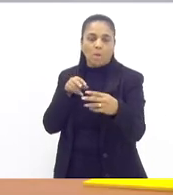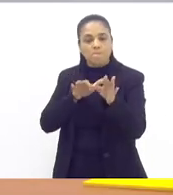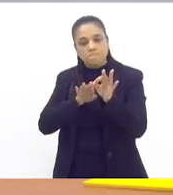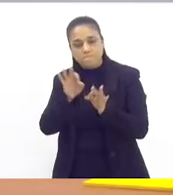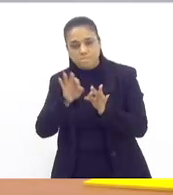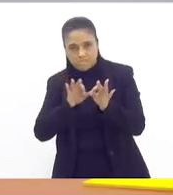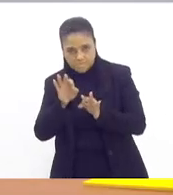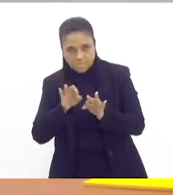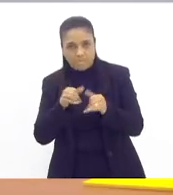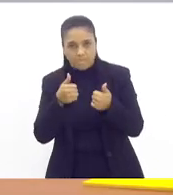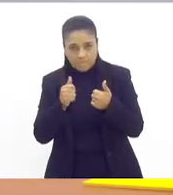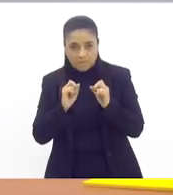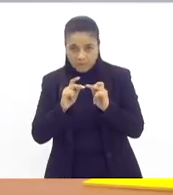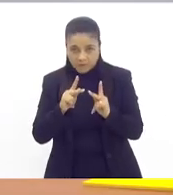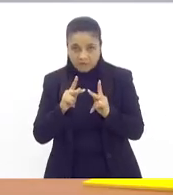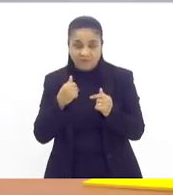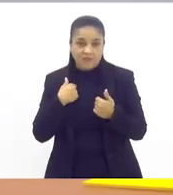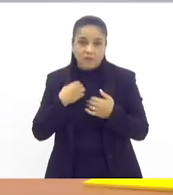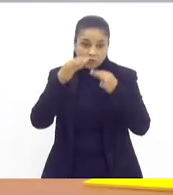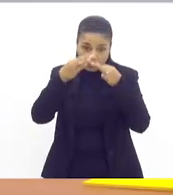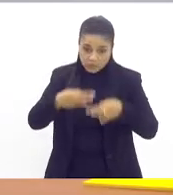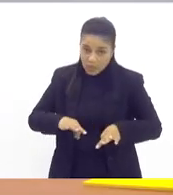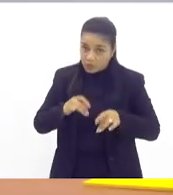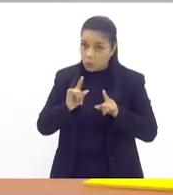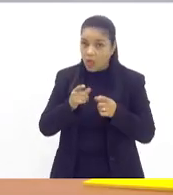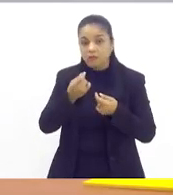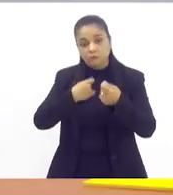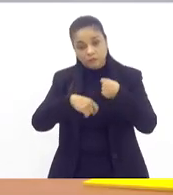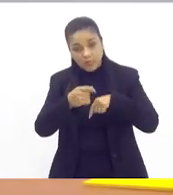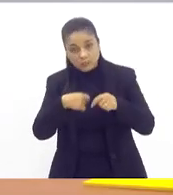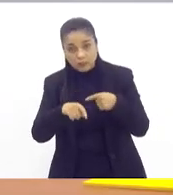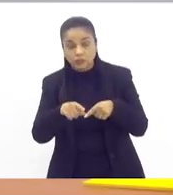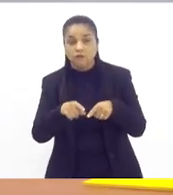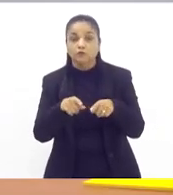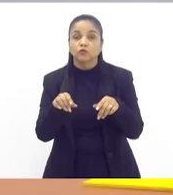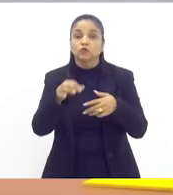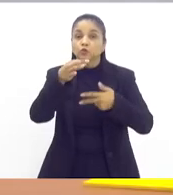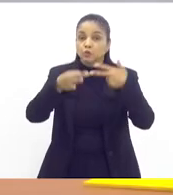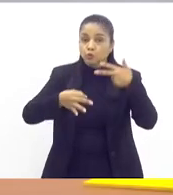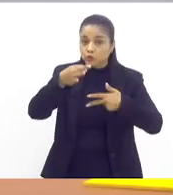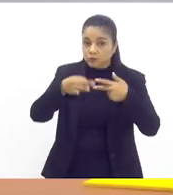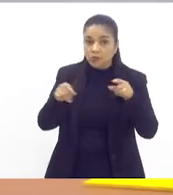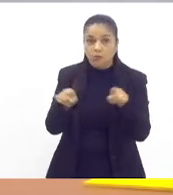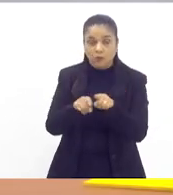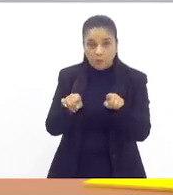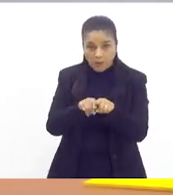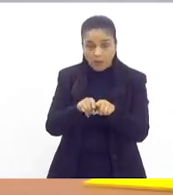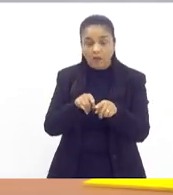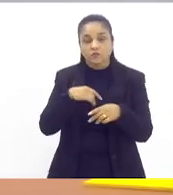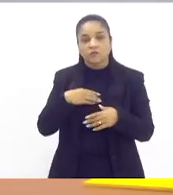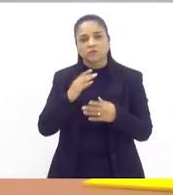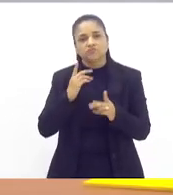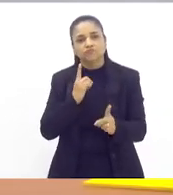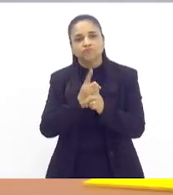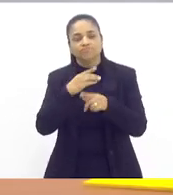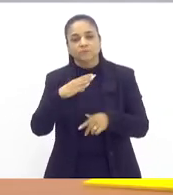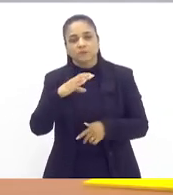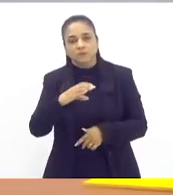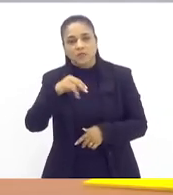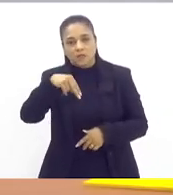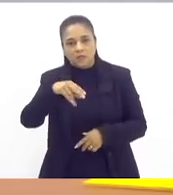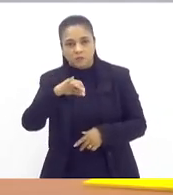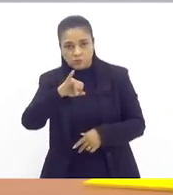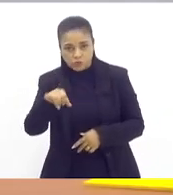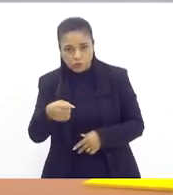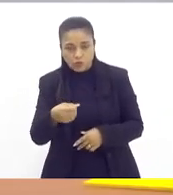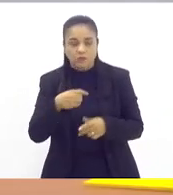ser tudo virtual. Tá certo? Não só o administrativo, o judicial também. Tá? Até a gente já teve com o CNJ conversando sobre o